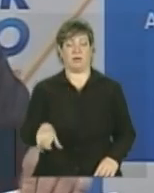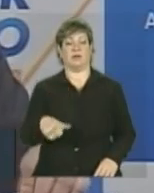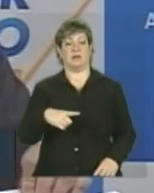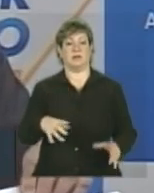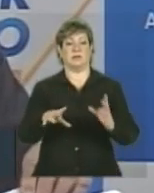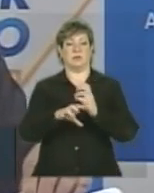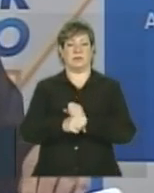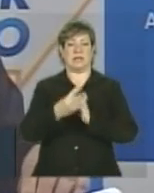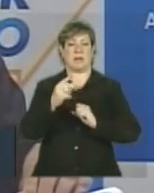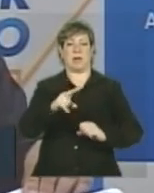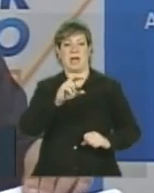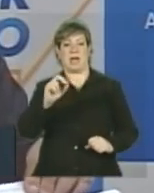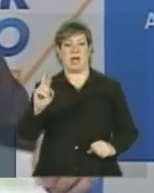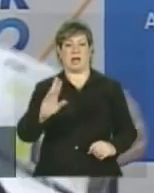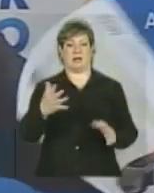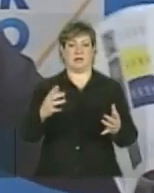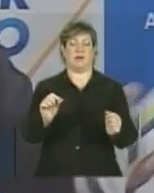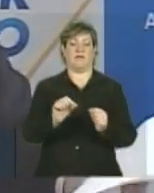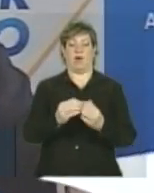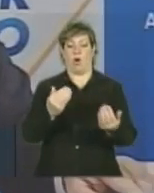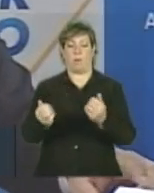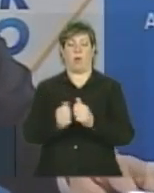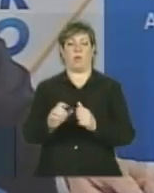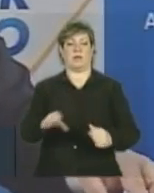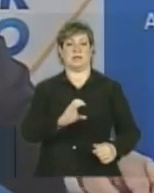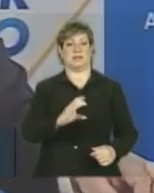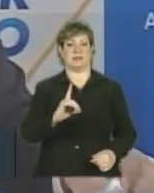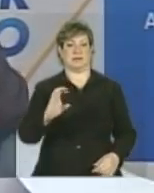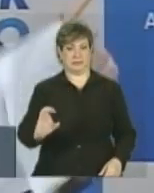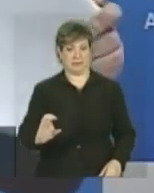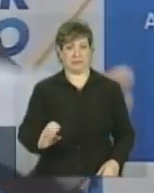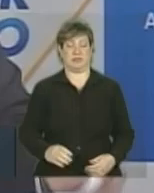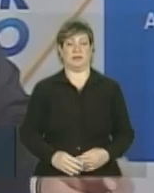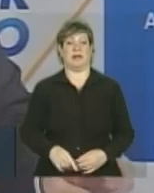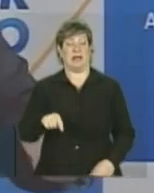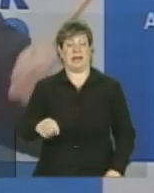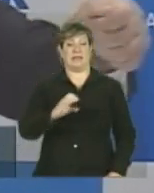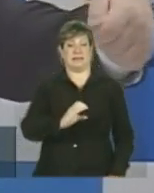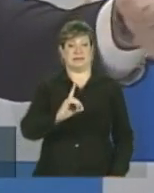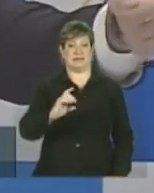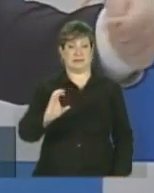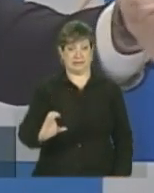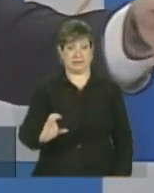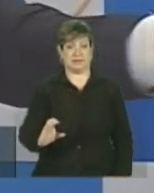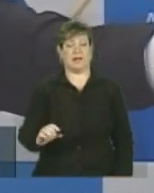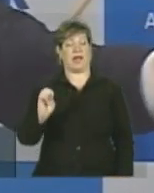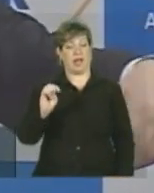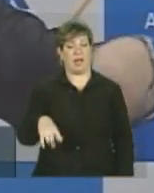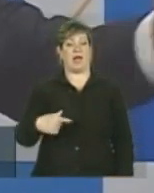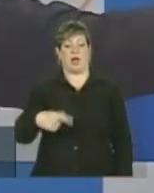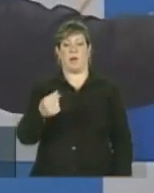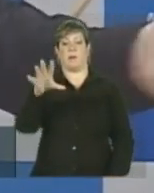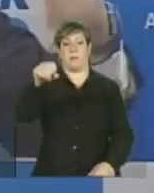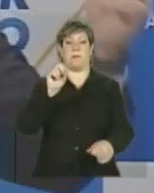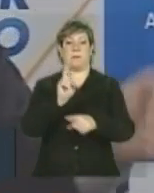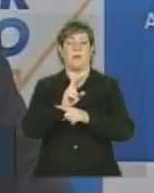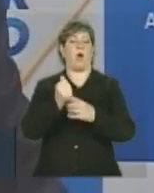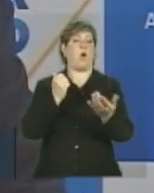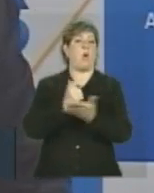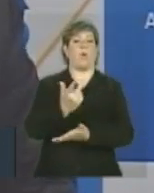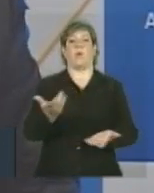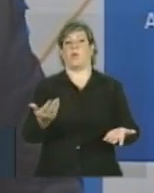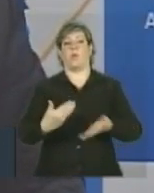10 mil que ele faça no CDC. O CDC é uma linha que você pode fazer empréstimo para compra de